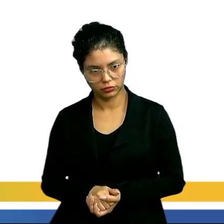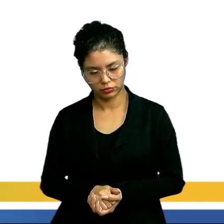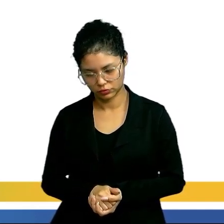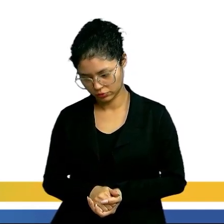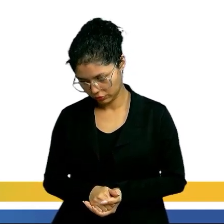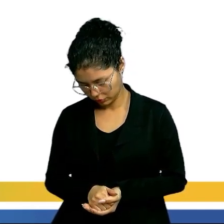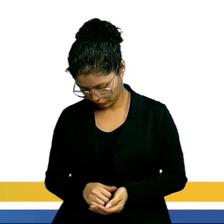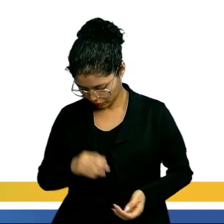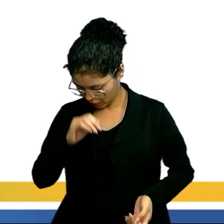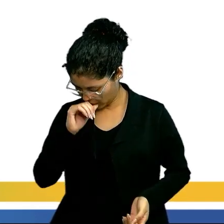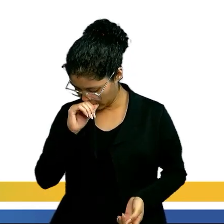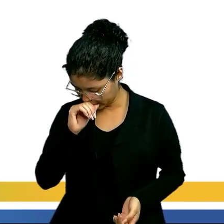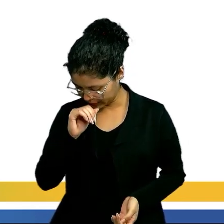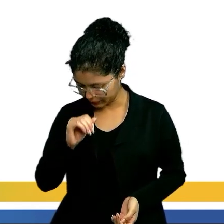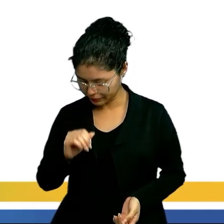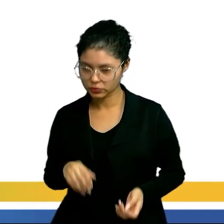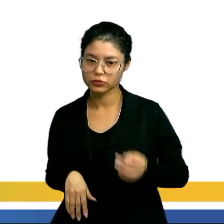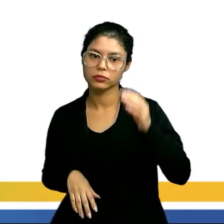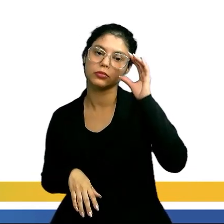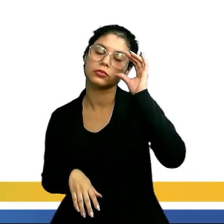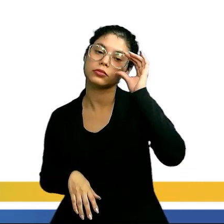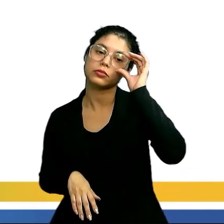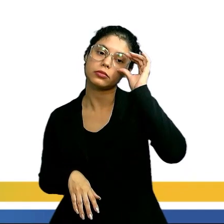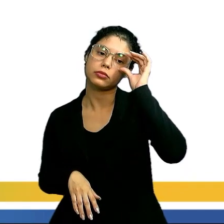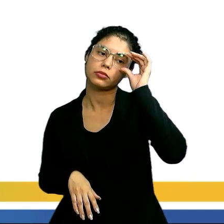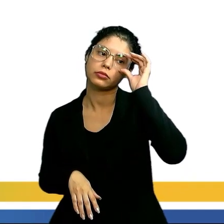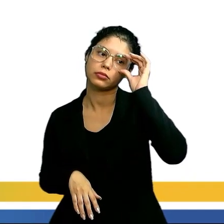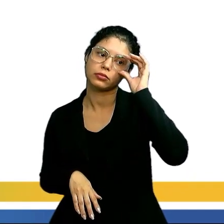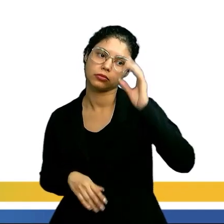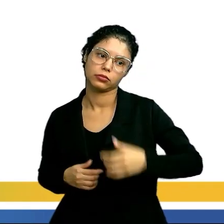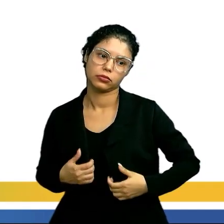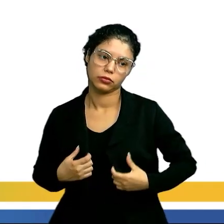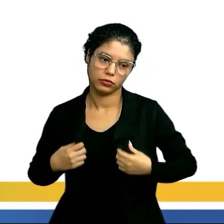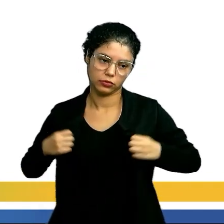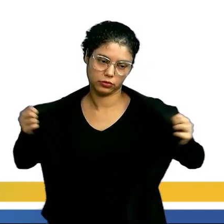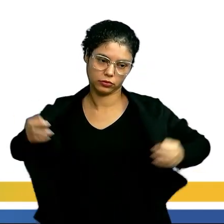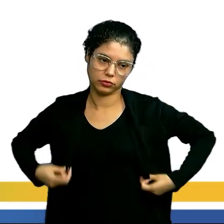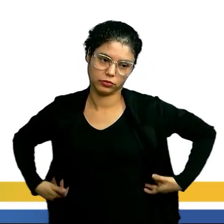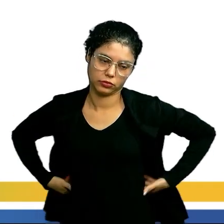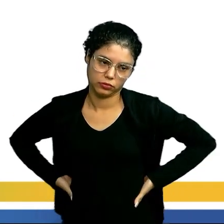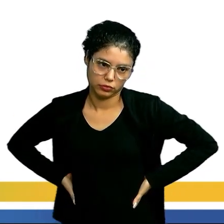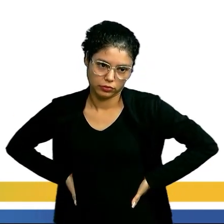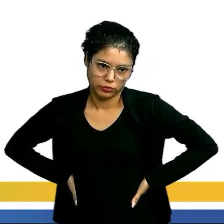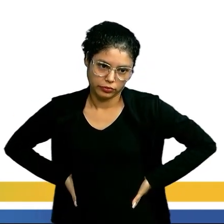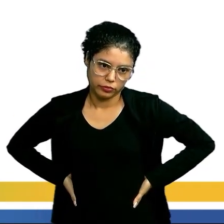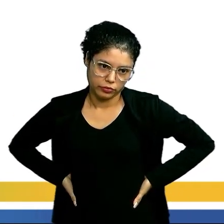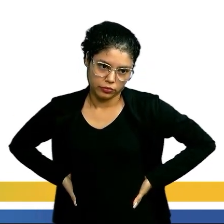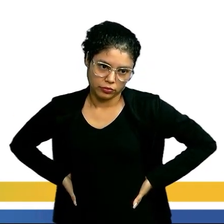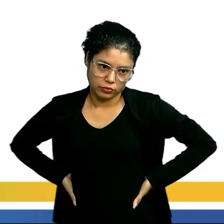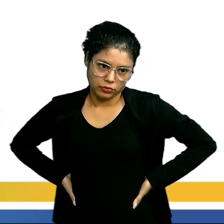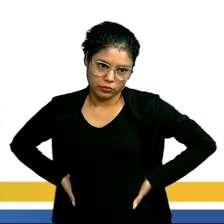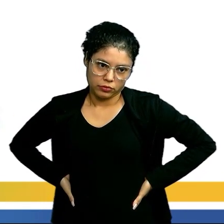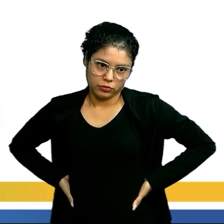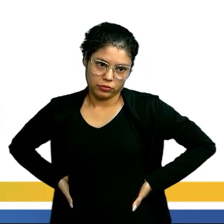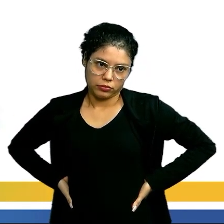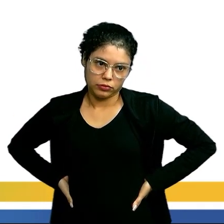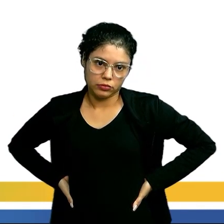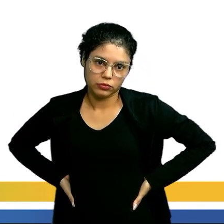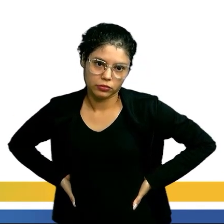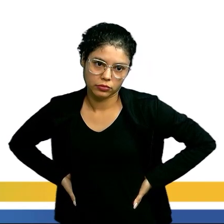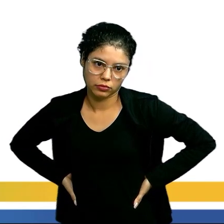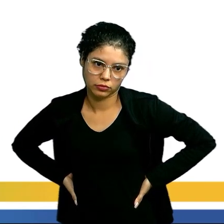cinética. Ao chegar a um determinado alcance das bordas da pista de skate, você vai estar em estático,